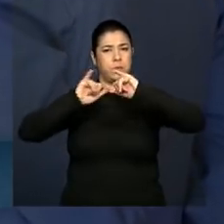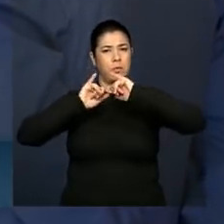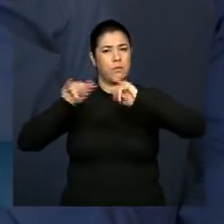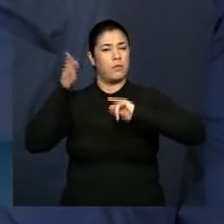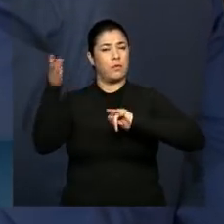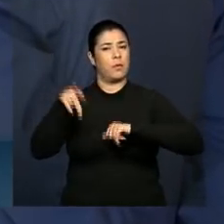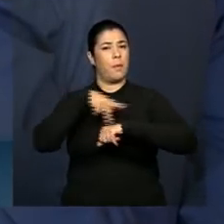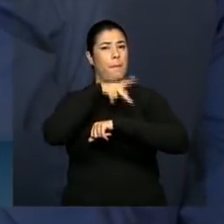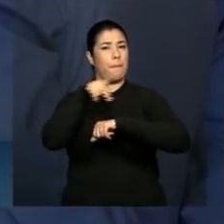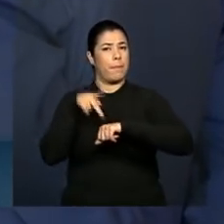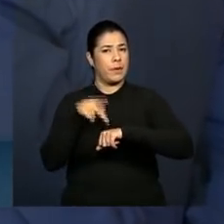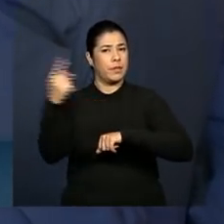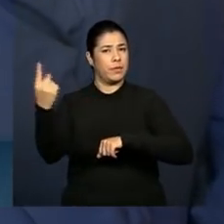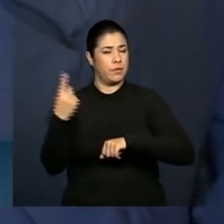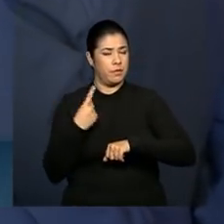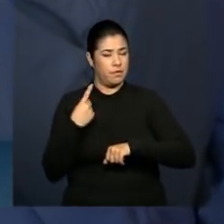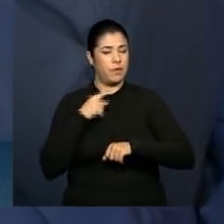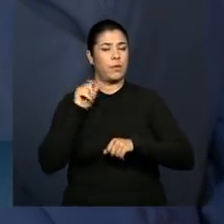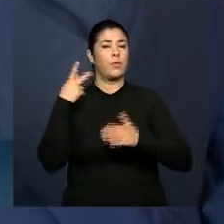que acontece no exterior.